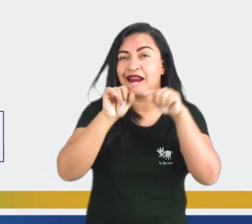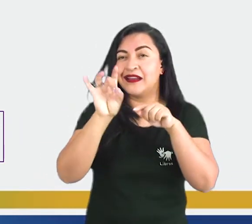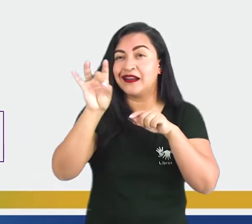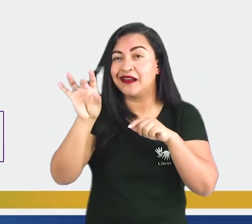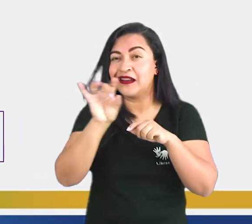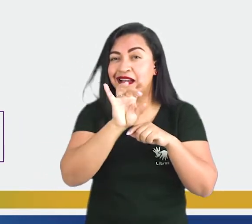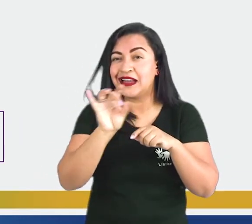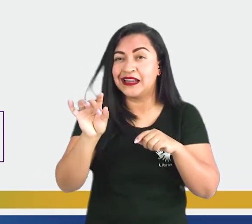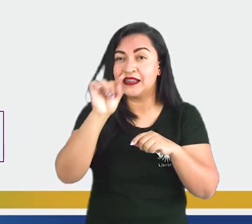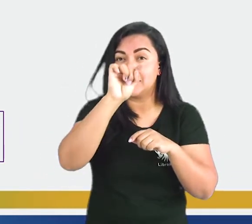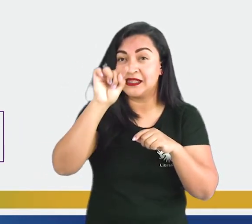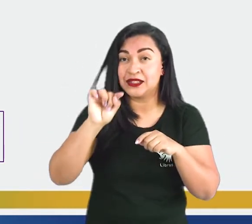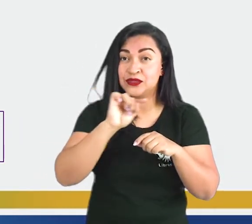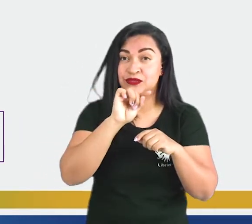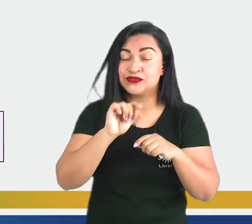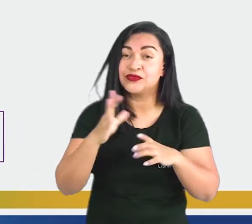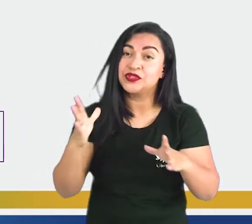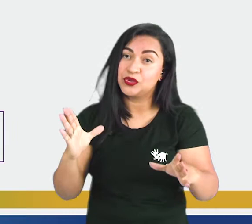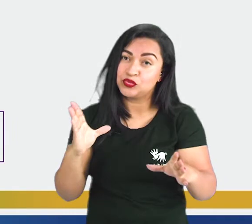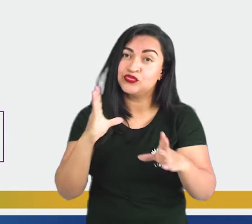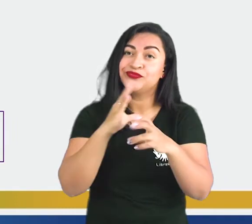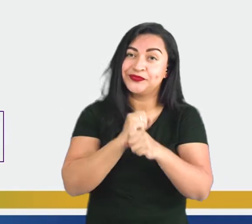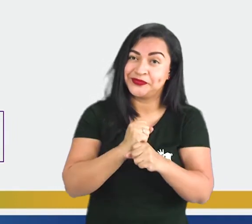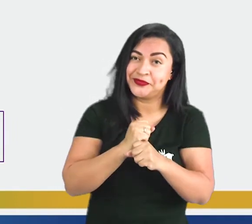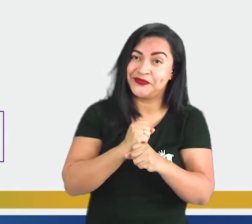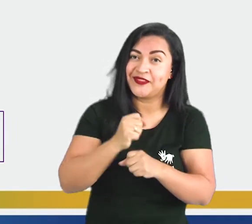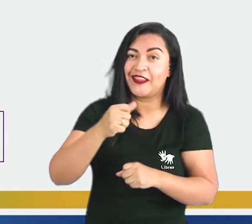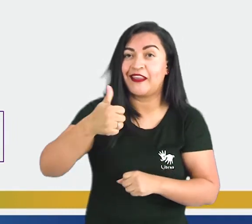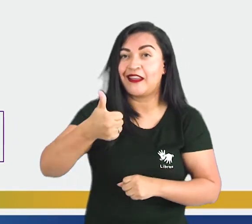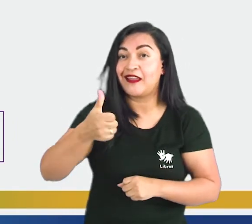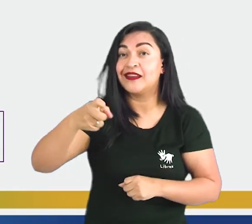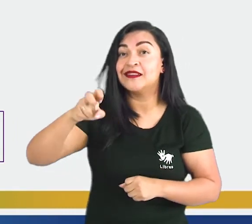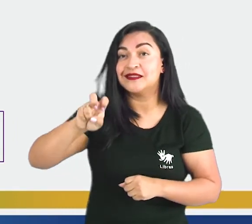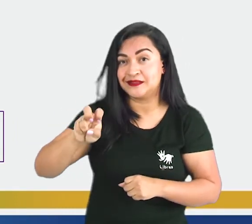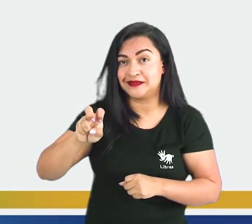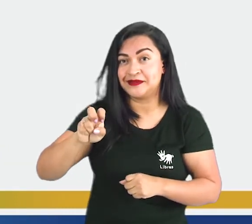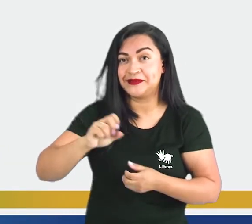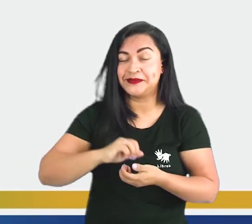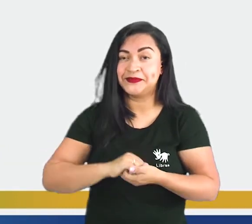então a área dessa figura será igual a 15 unidades.